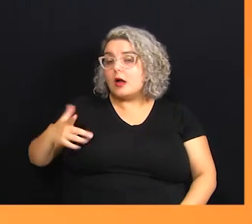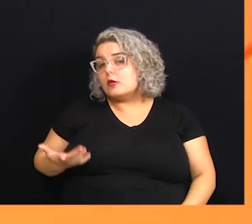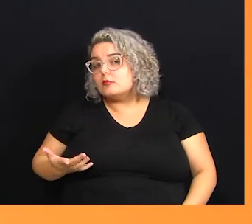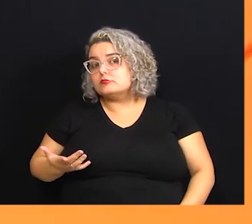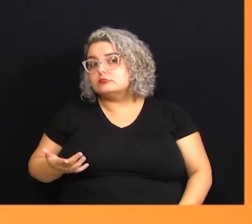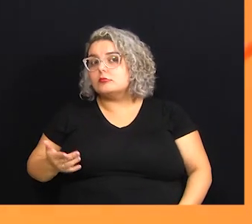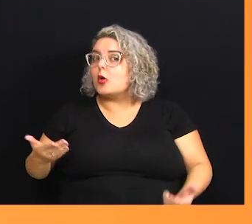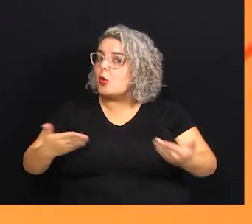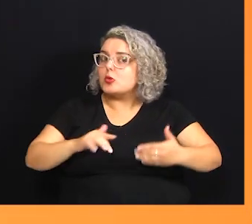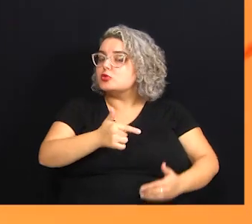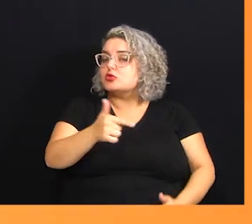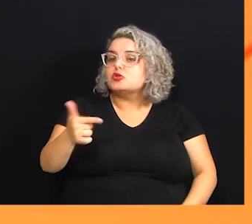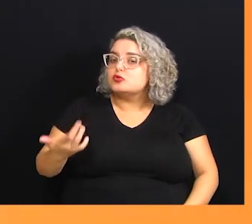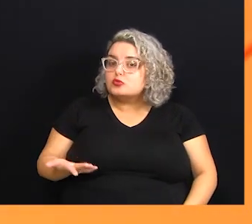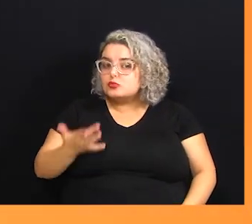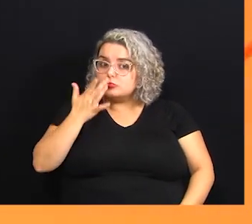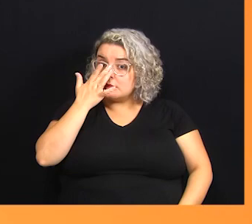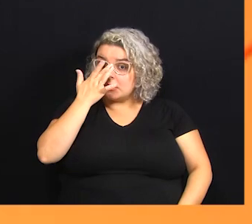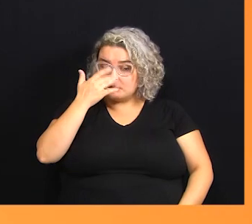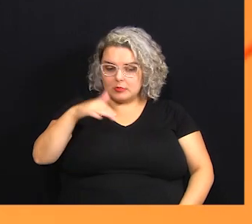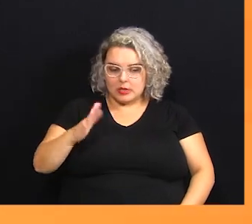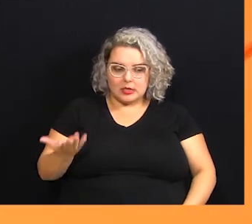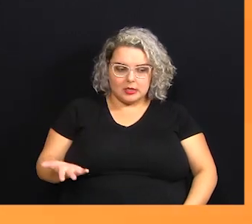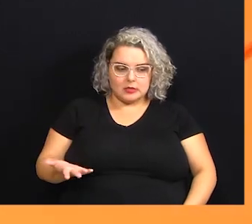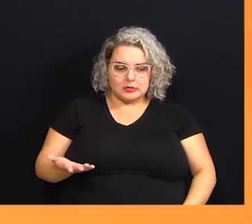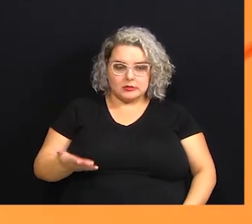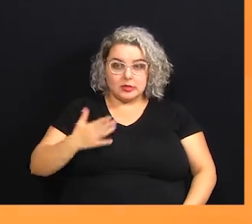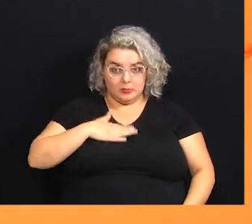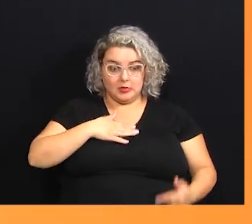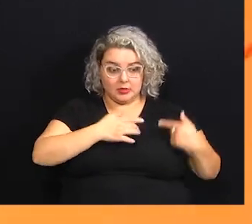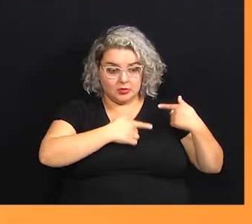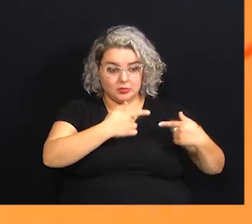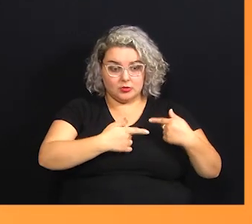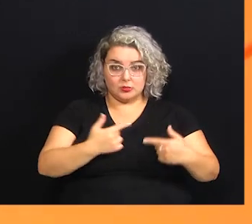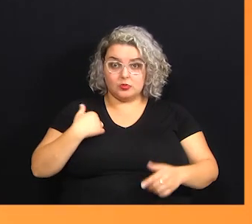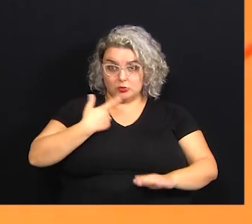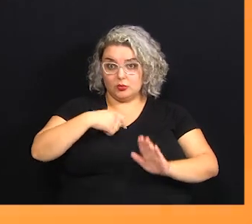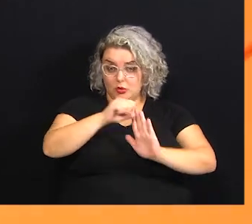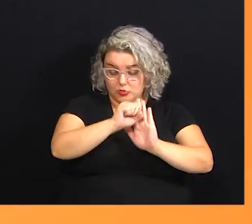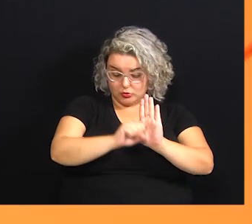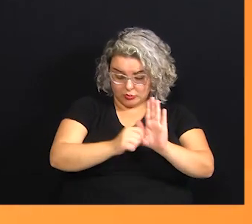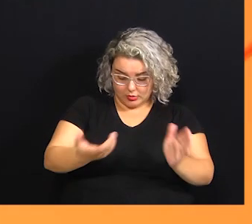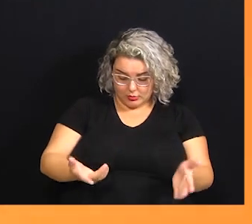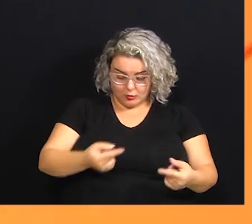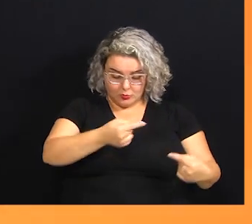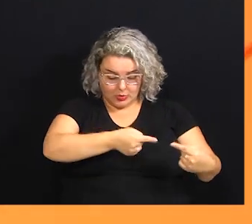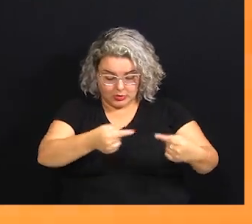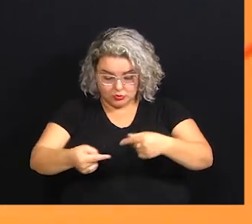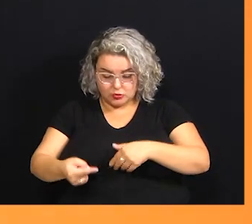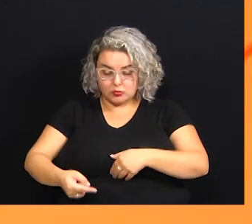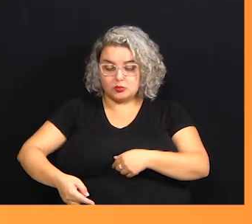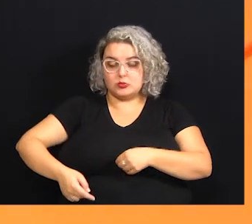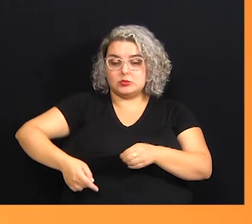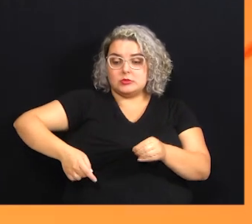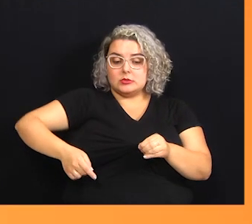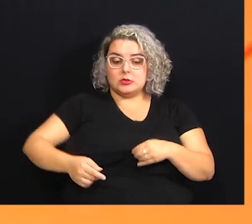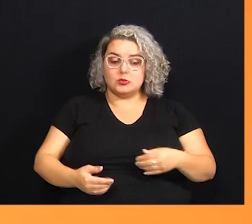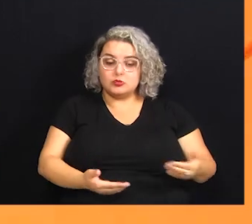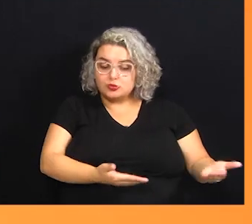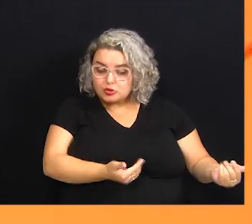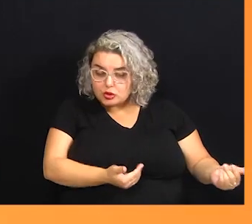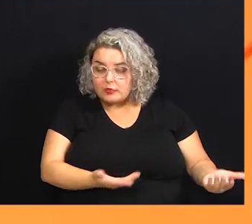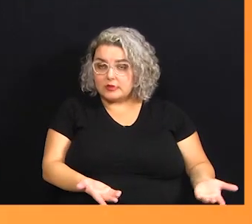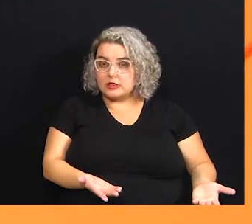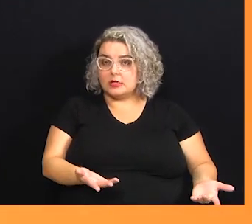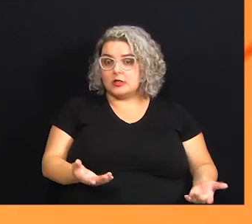manicômios existindo, mas por fatos da minha geração, fatos do nosso século, torna-se uma discussão jovem. Você vê, disse